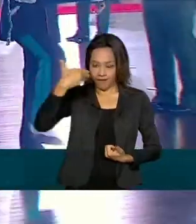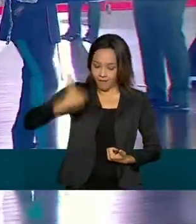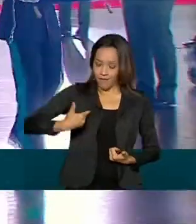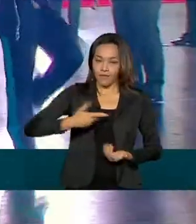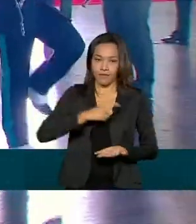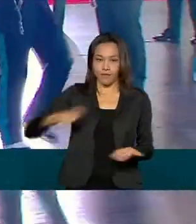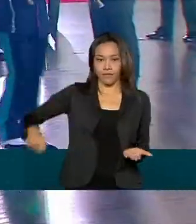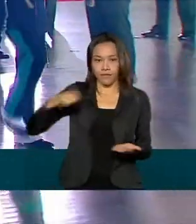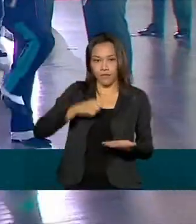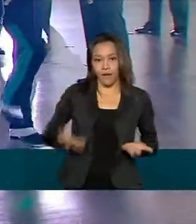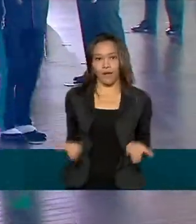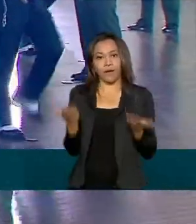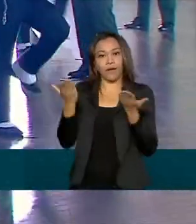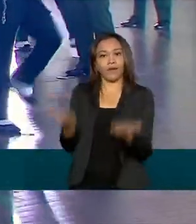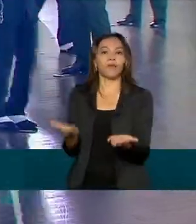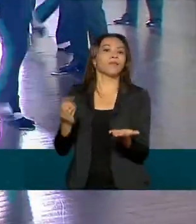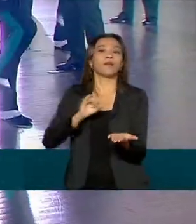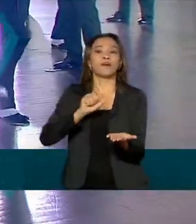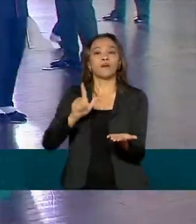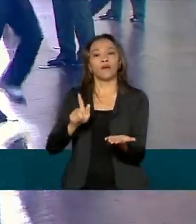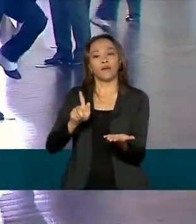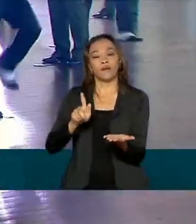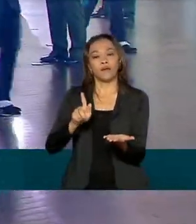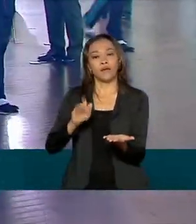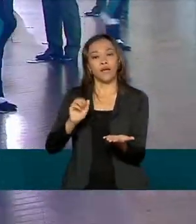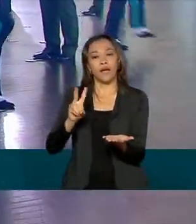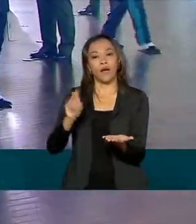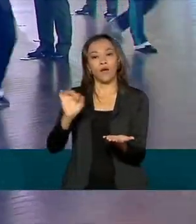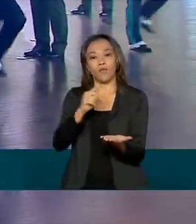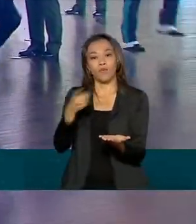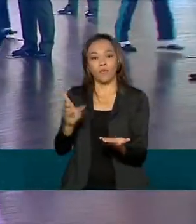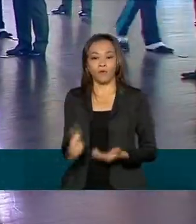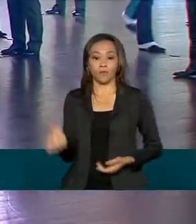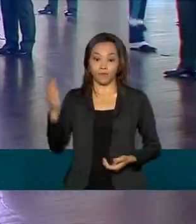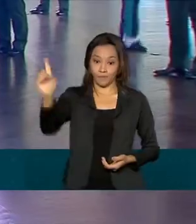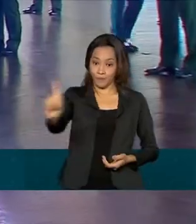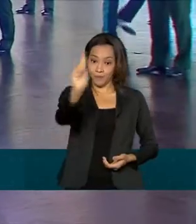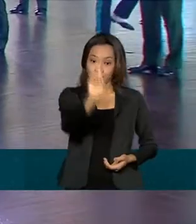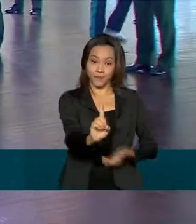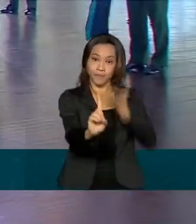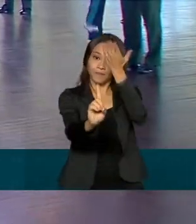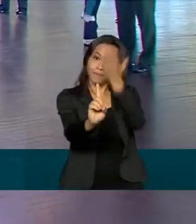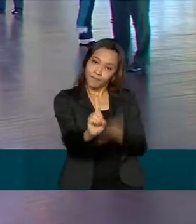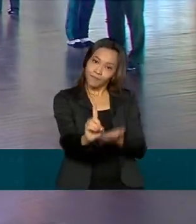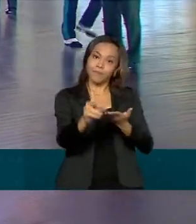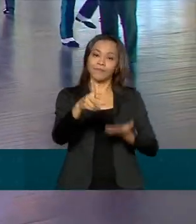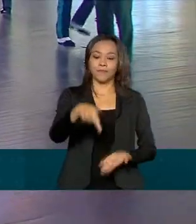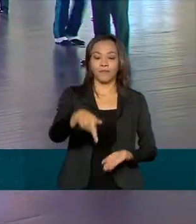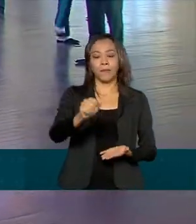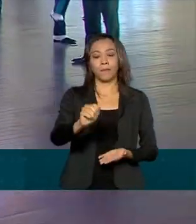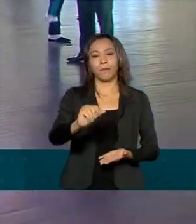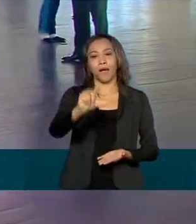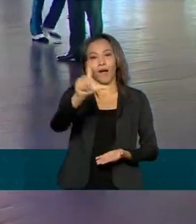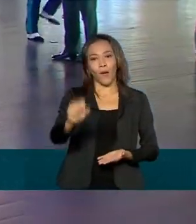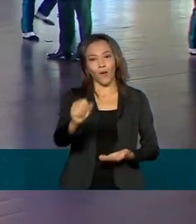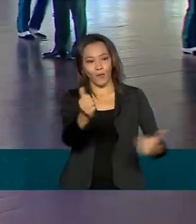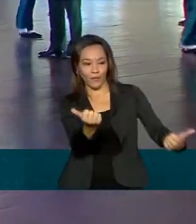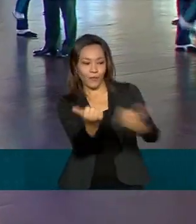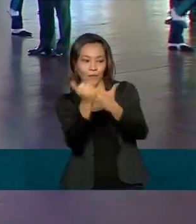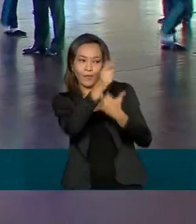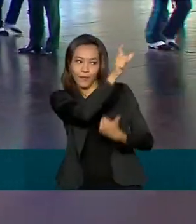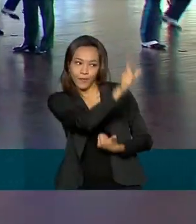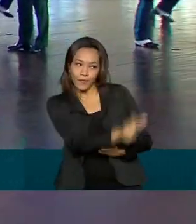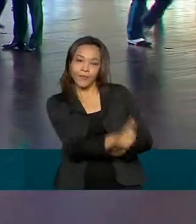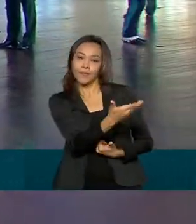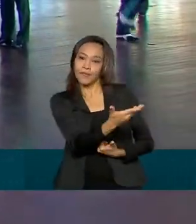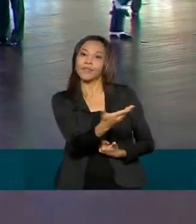Diógenes dos Santos Galvão general-de-brigada Paulo Sérgio Iglesias paraninfo do General